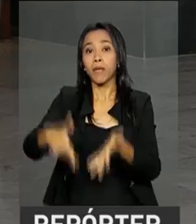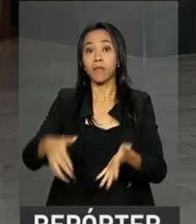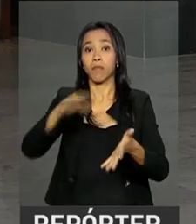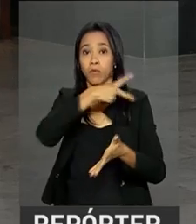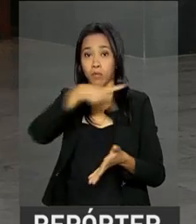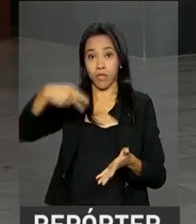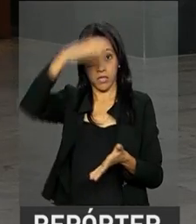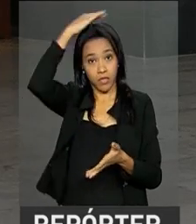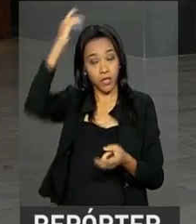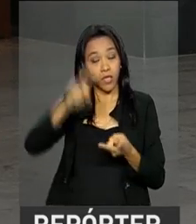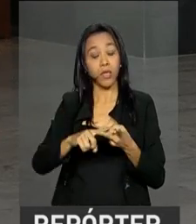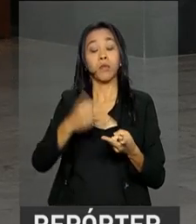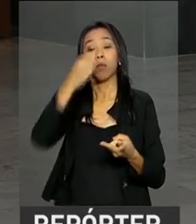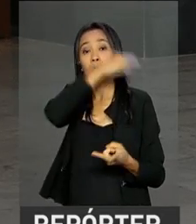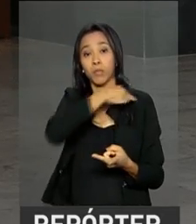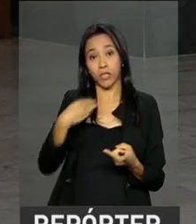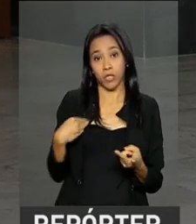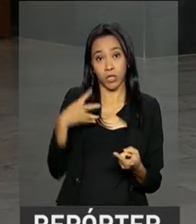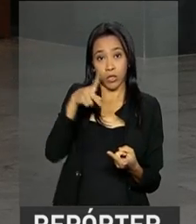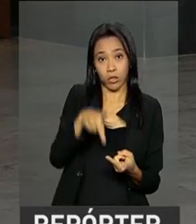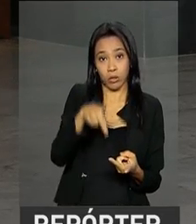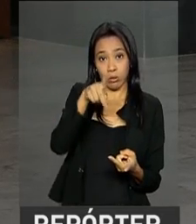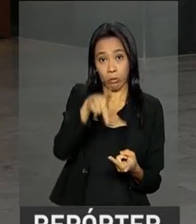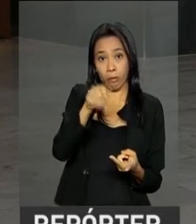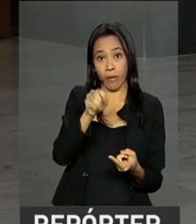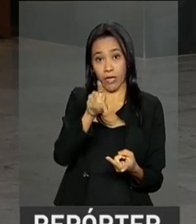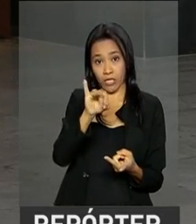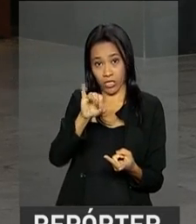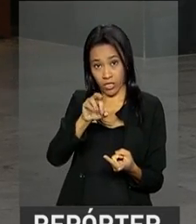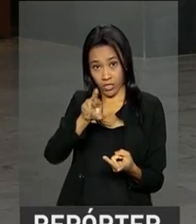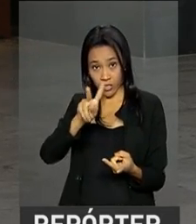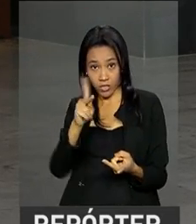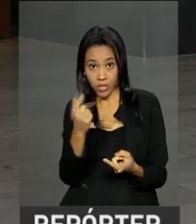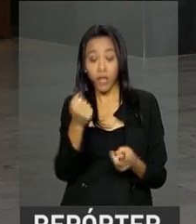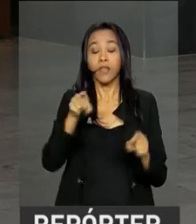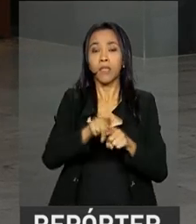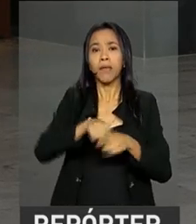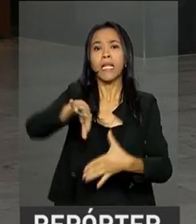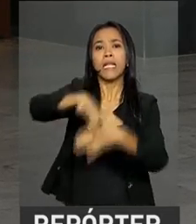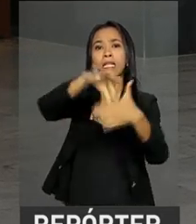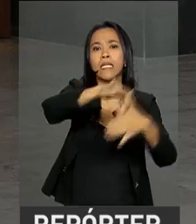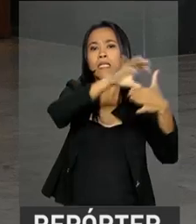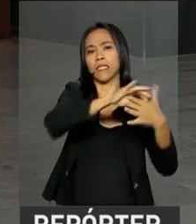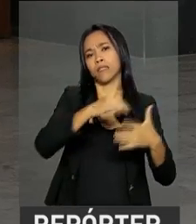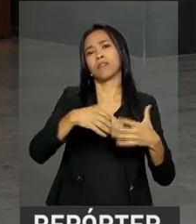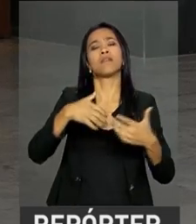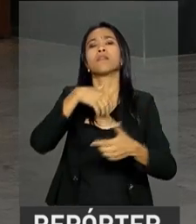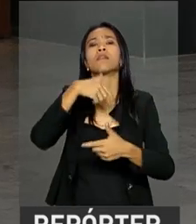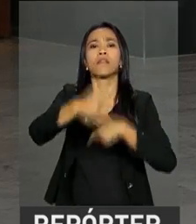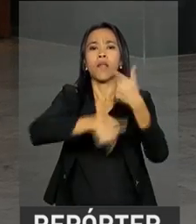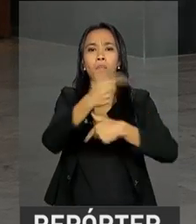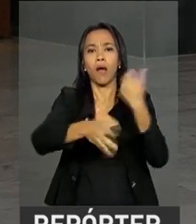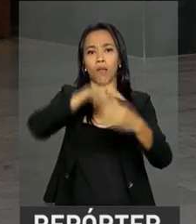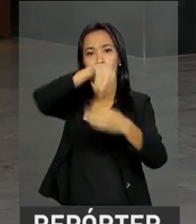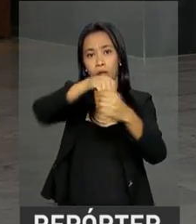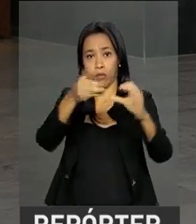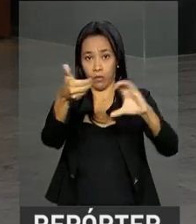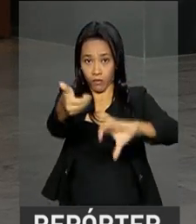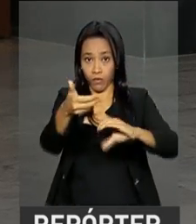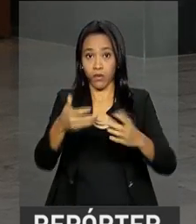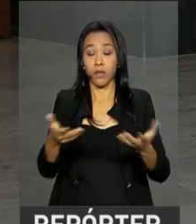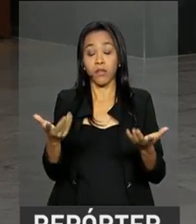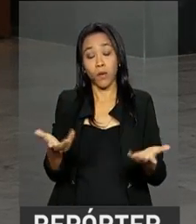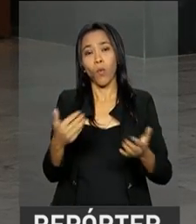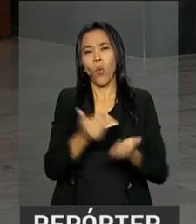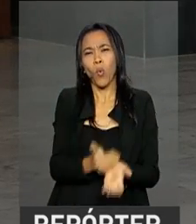civil Eliseu Padilha e de senadores e líderes da Bas elada do governo no Congresso Nacional essa reunião ela começou pouco depois das